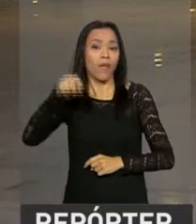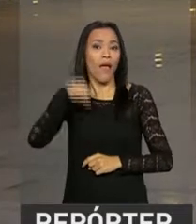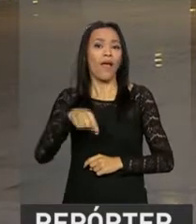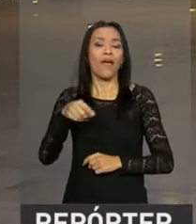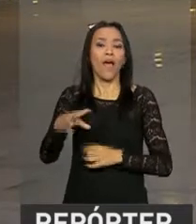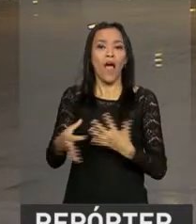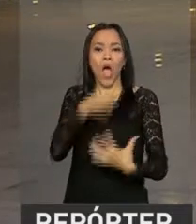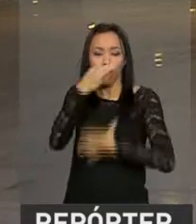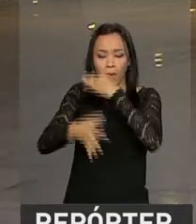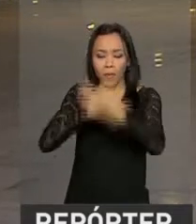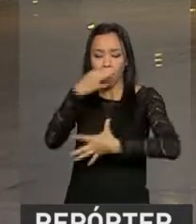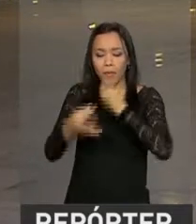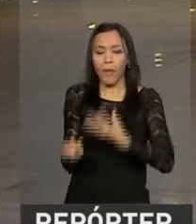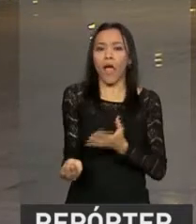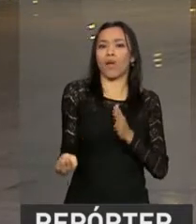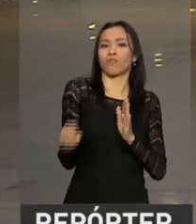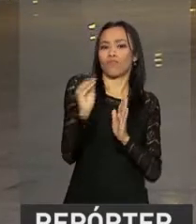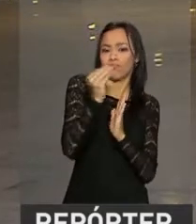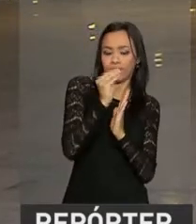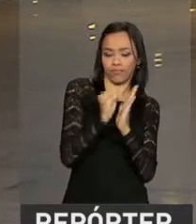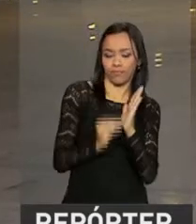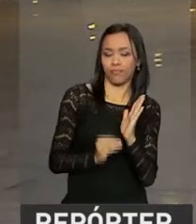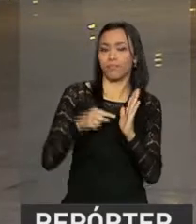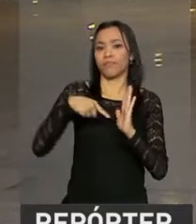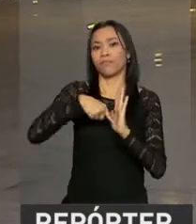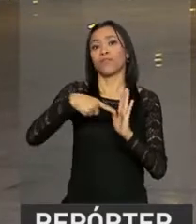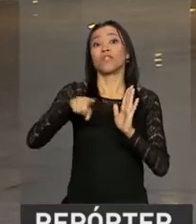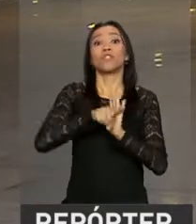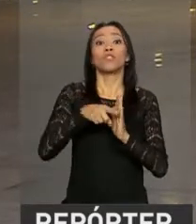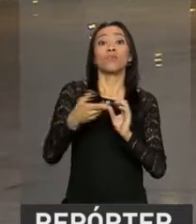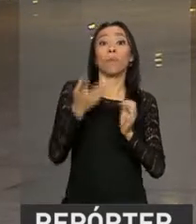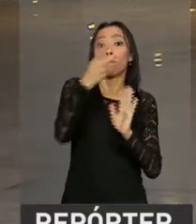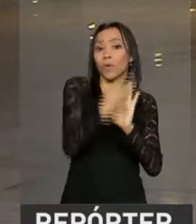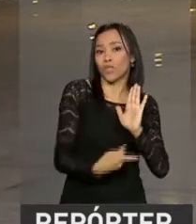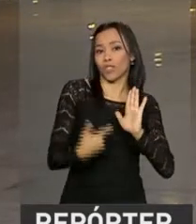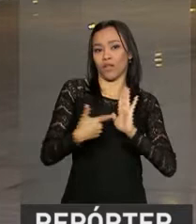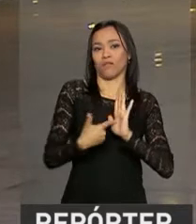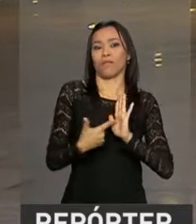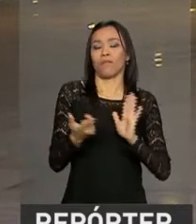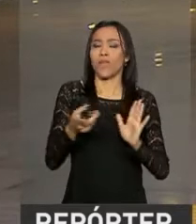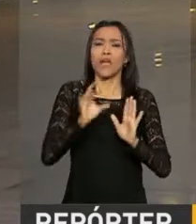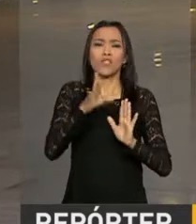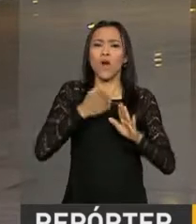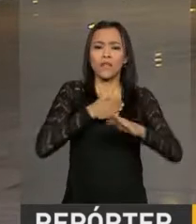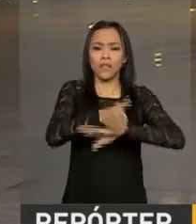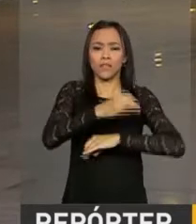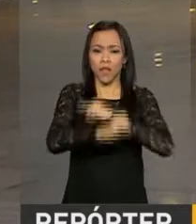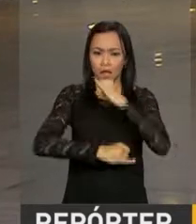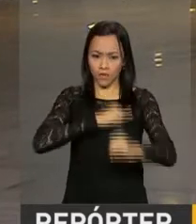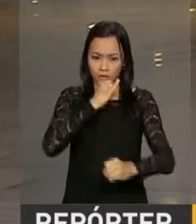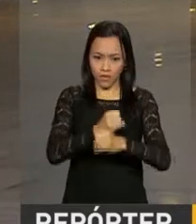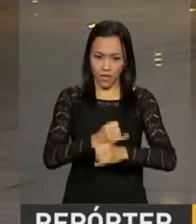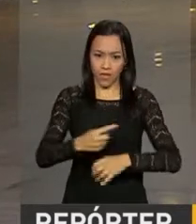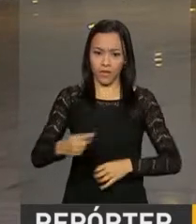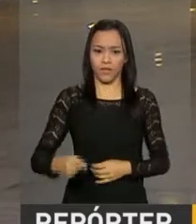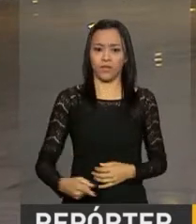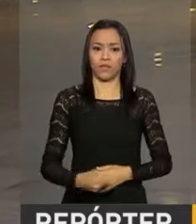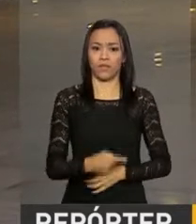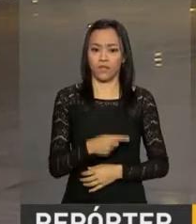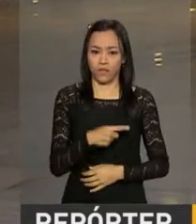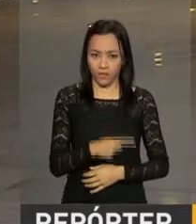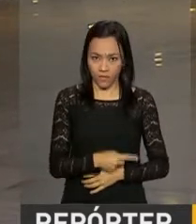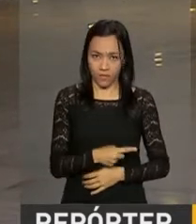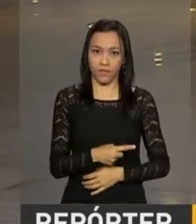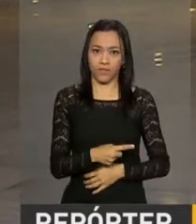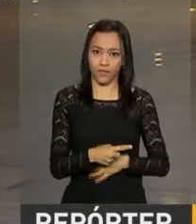legislativo sobre o tema pra participar basta acessar o site um site no ministério da justiça no